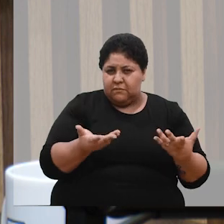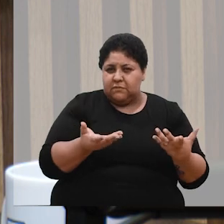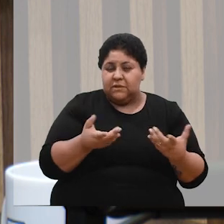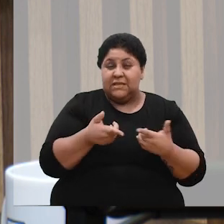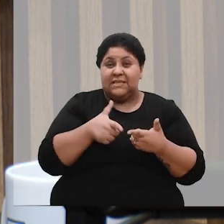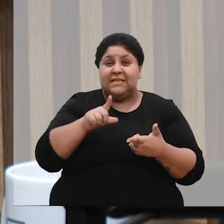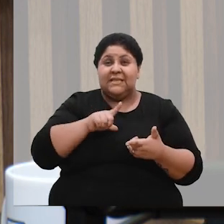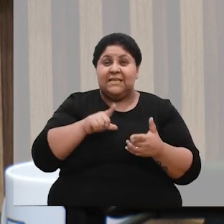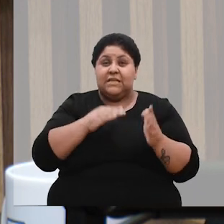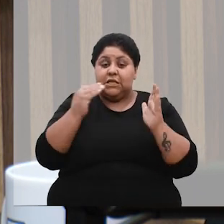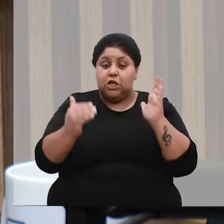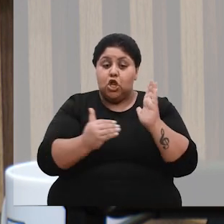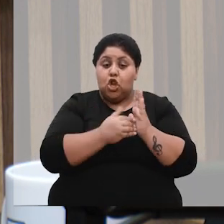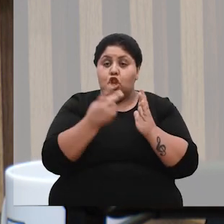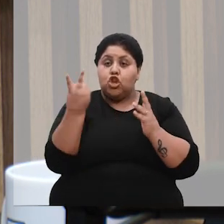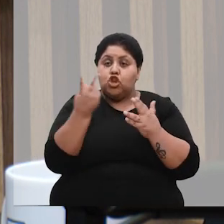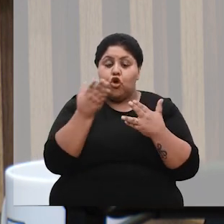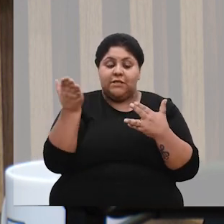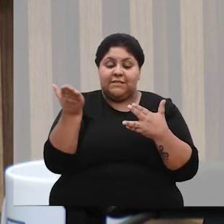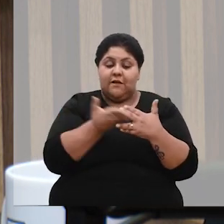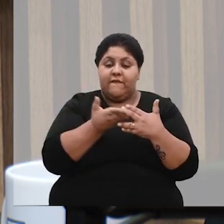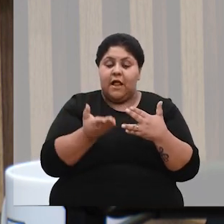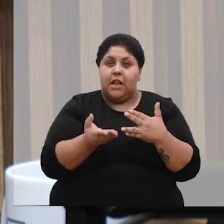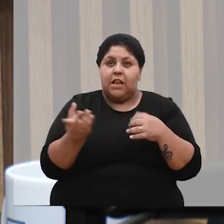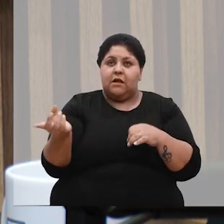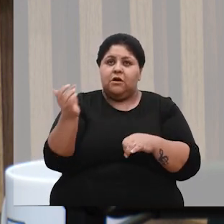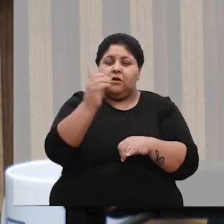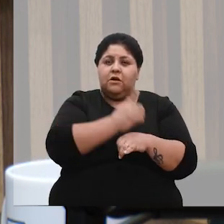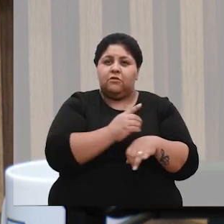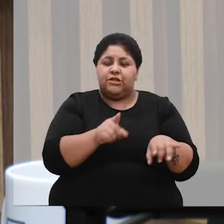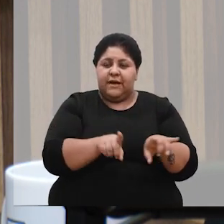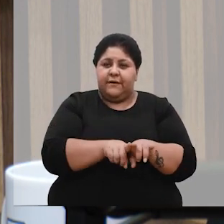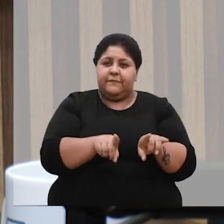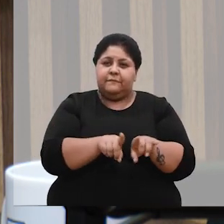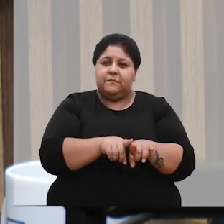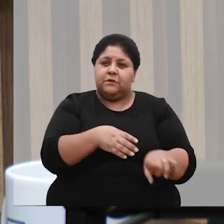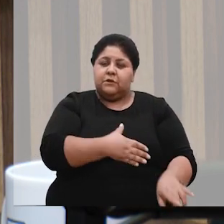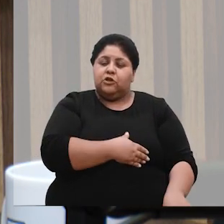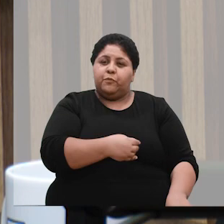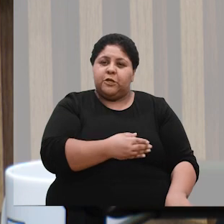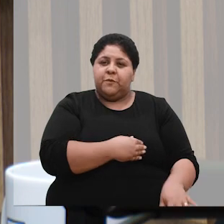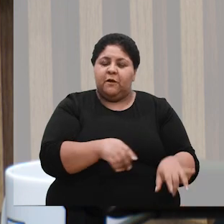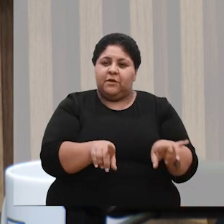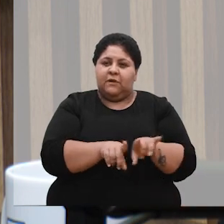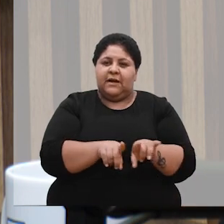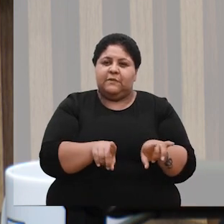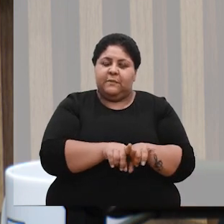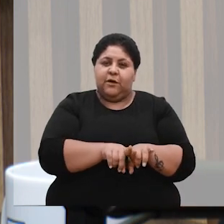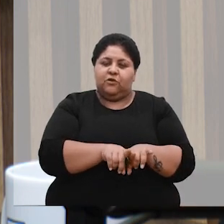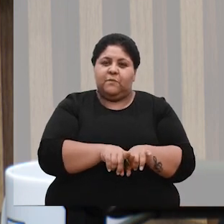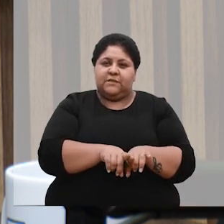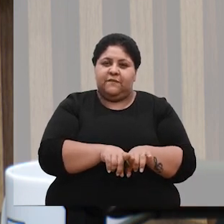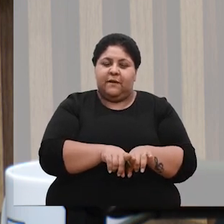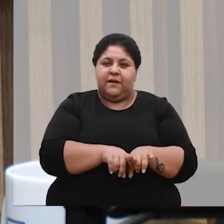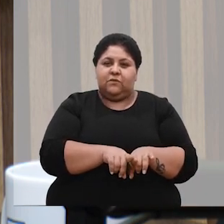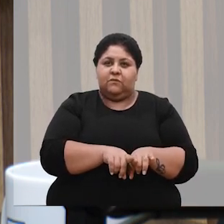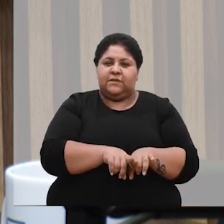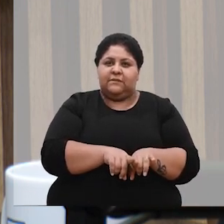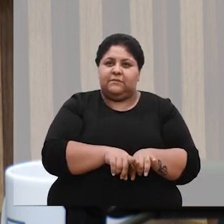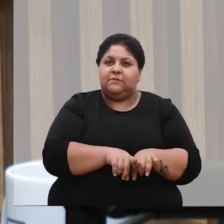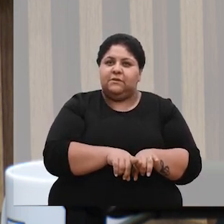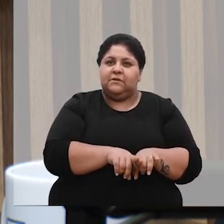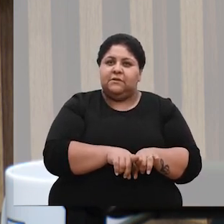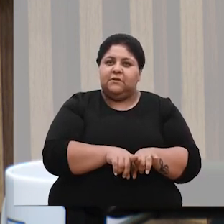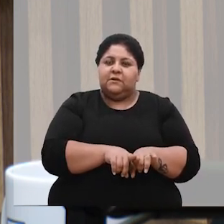8h48, depende das empresas, mas ela tem que ter no mínimo 2 intervalos no dia para fazer a amamentação, e aí eu vejo muitas mães que colocam para